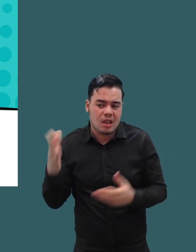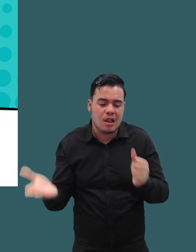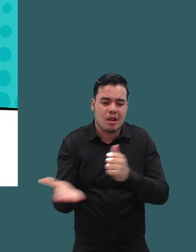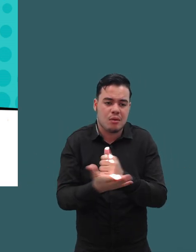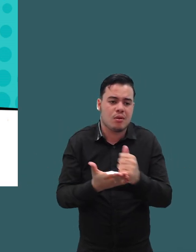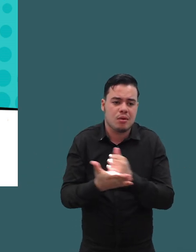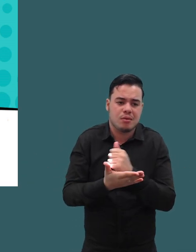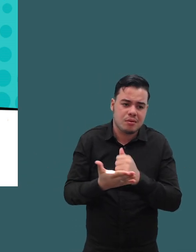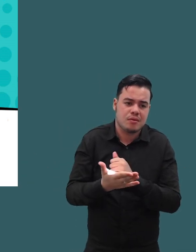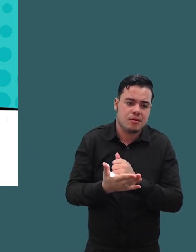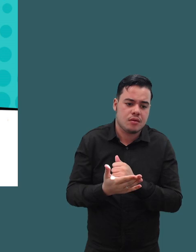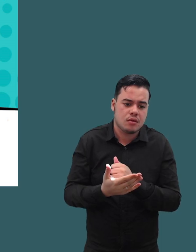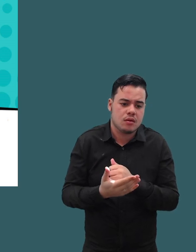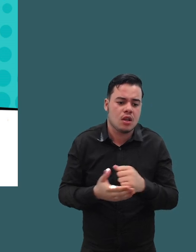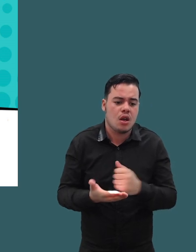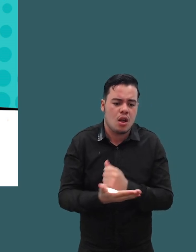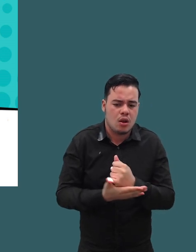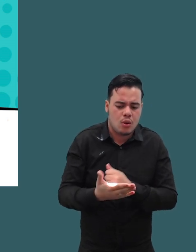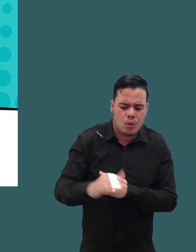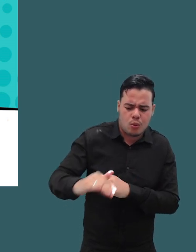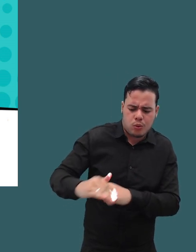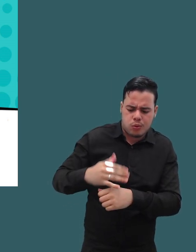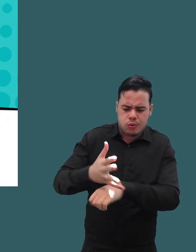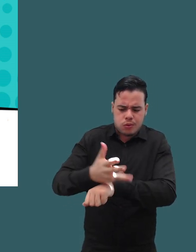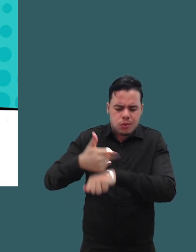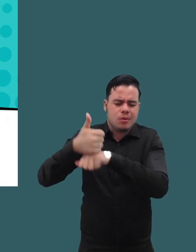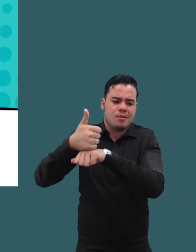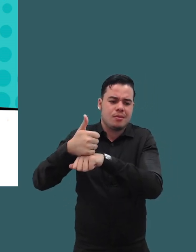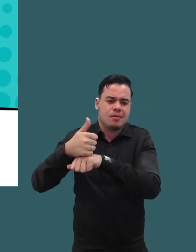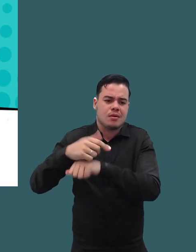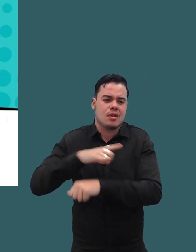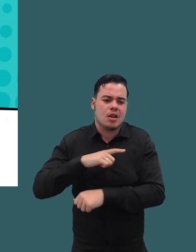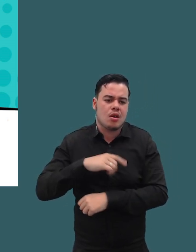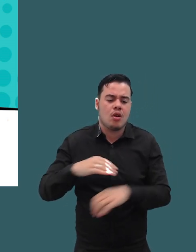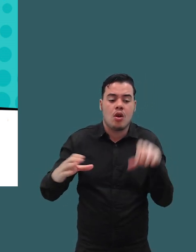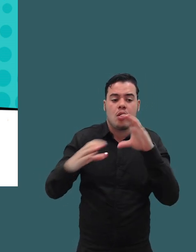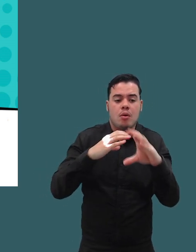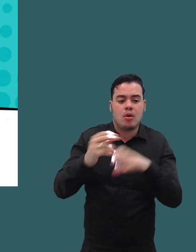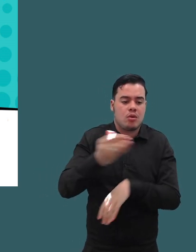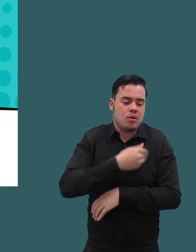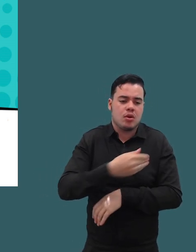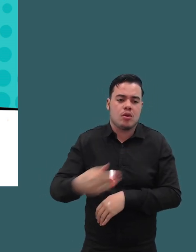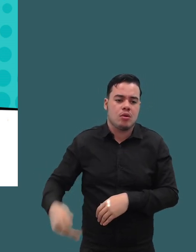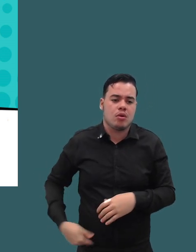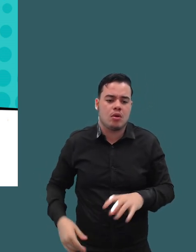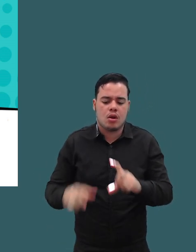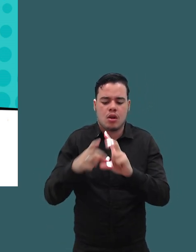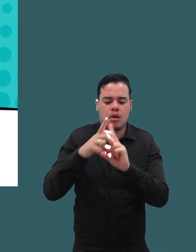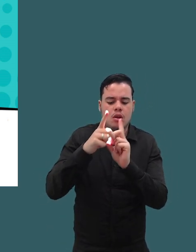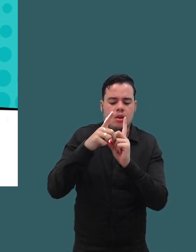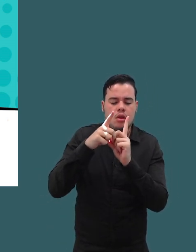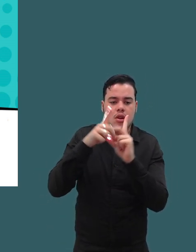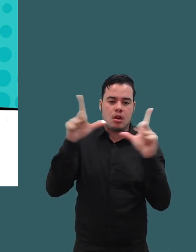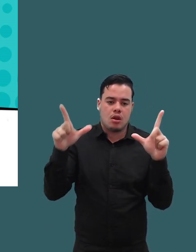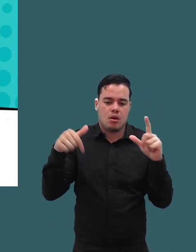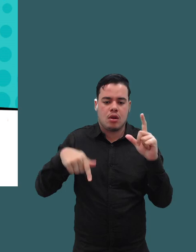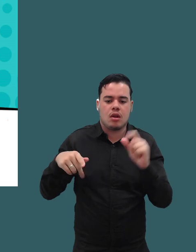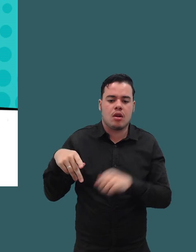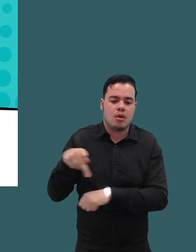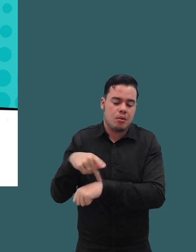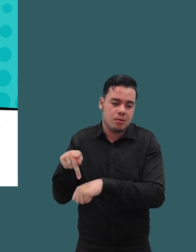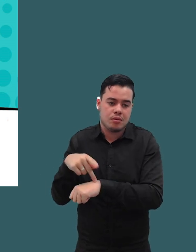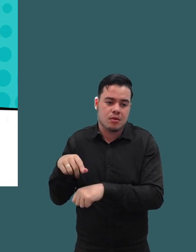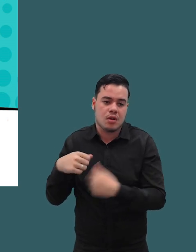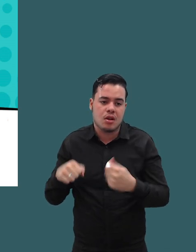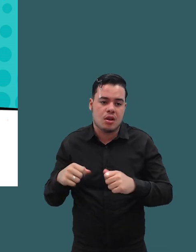de ampliar a qualidade da educação básica, garantir uma comunicação pública democrática no país, e, para isso, nós precisamos